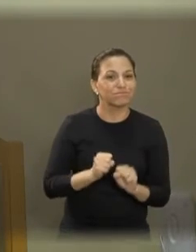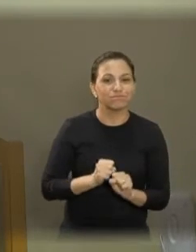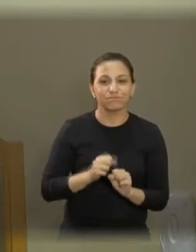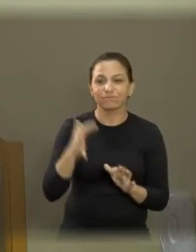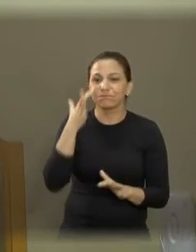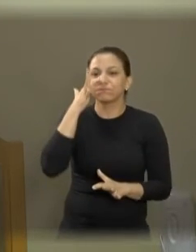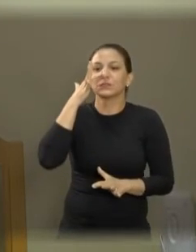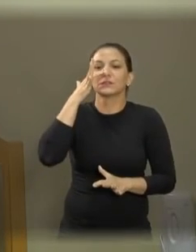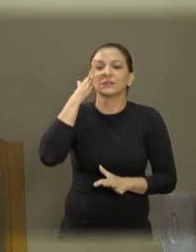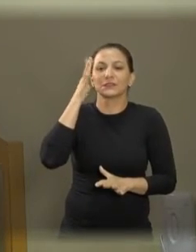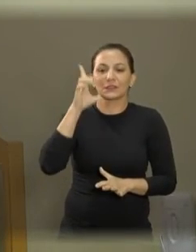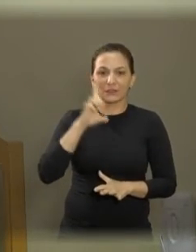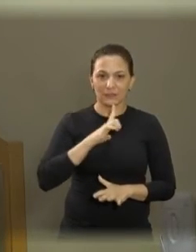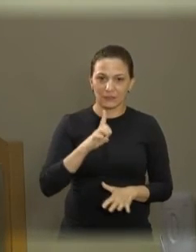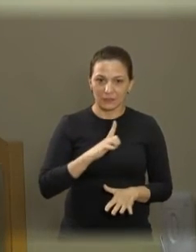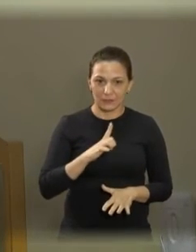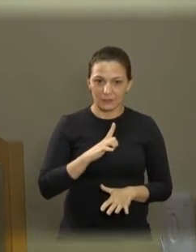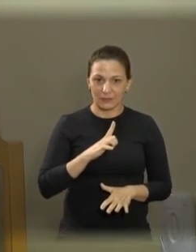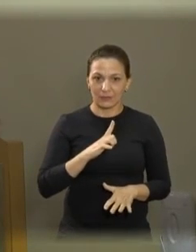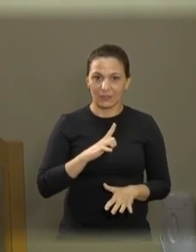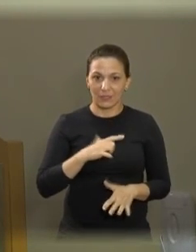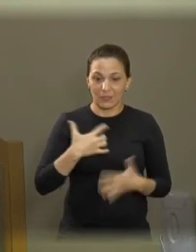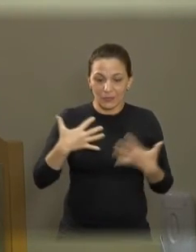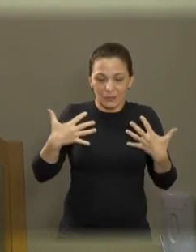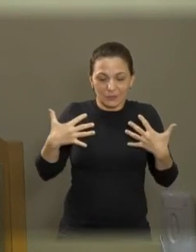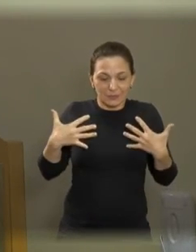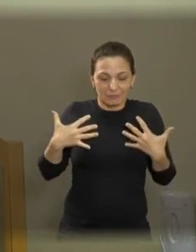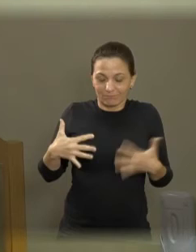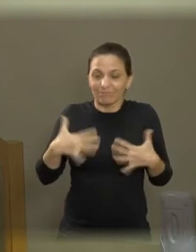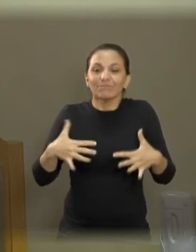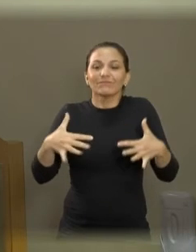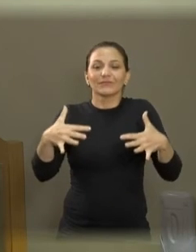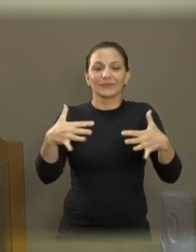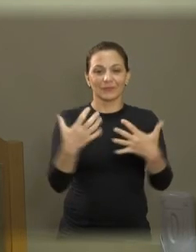É isso me faz vibrar.